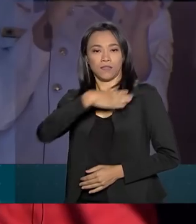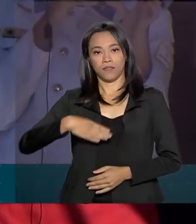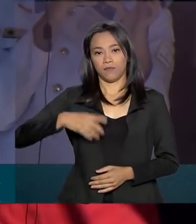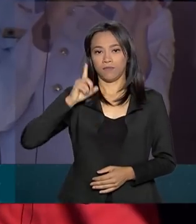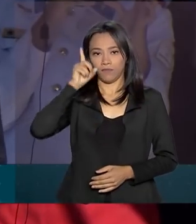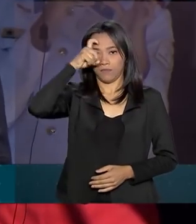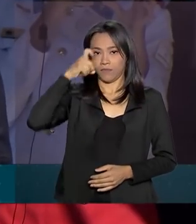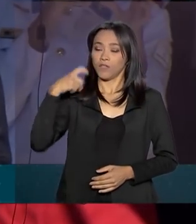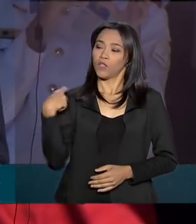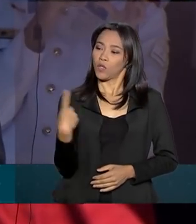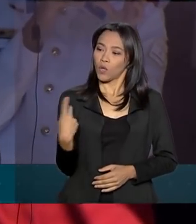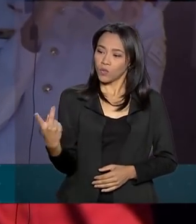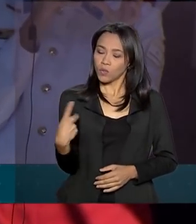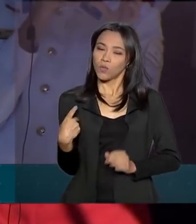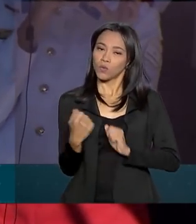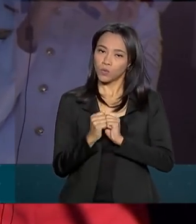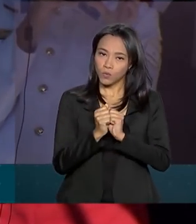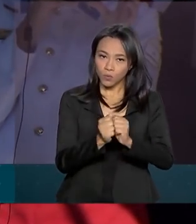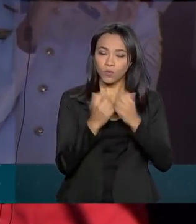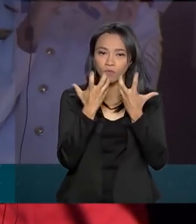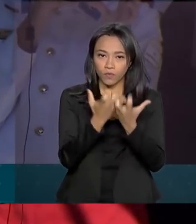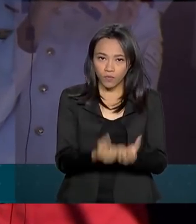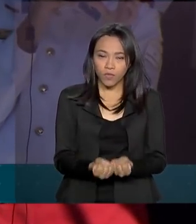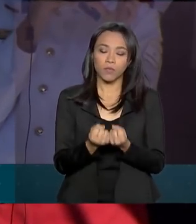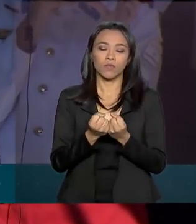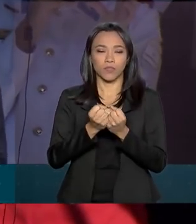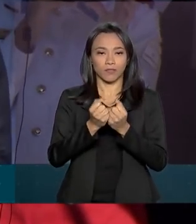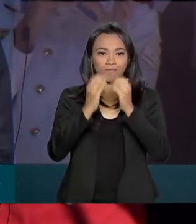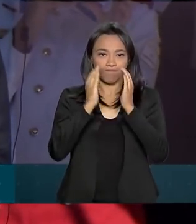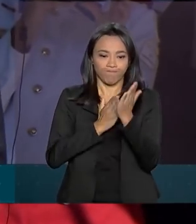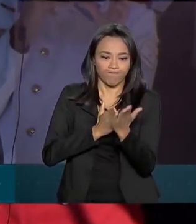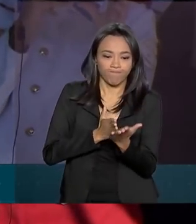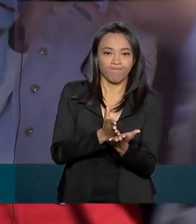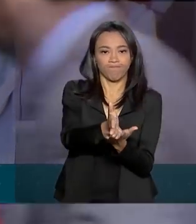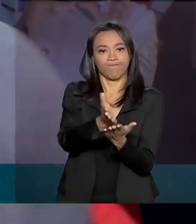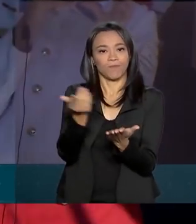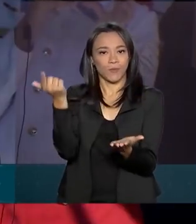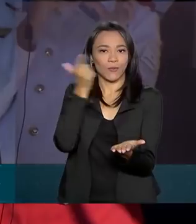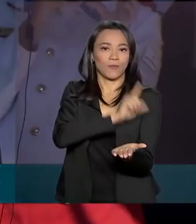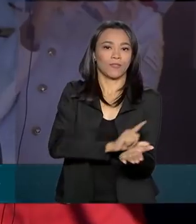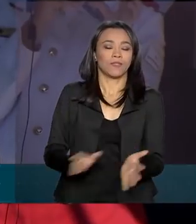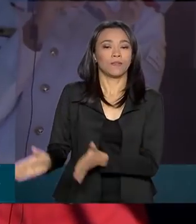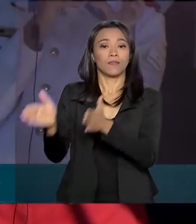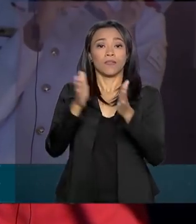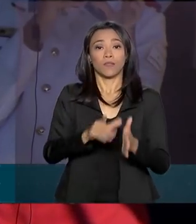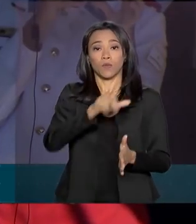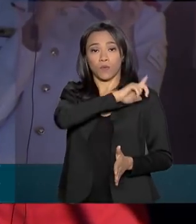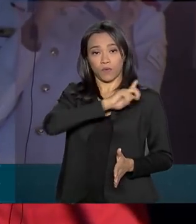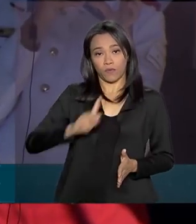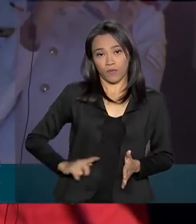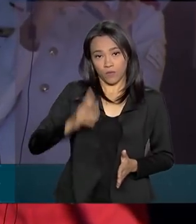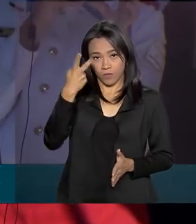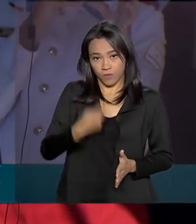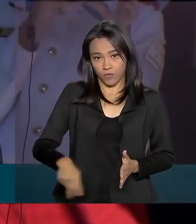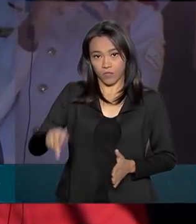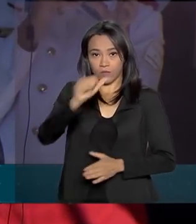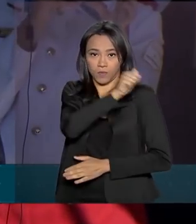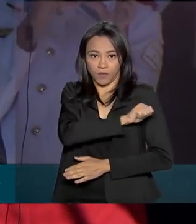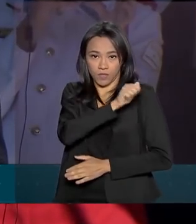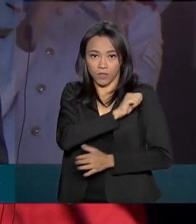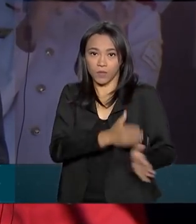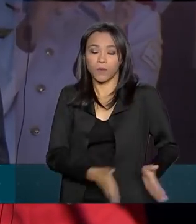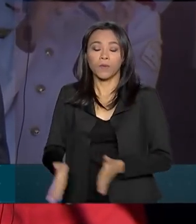missão prezado wilson vice governador do rio de janeiro - estadual almirante